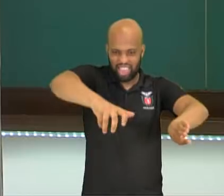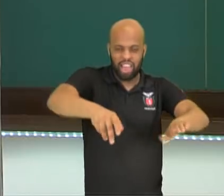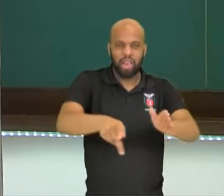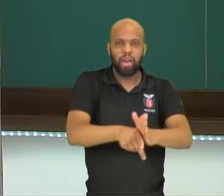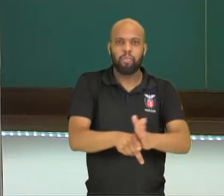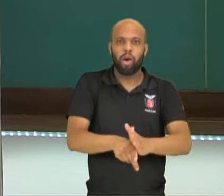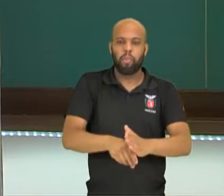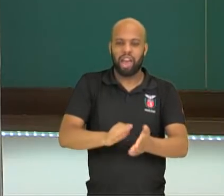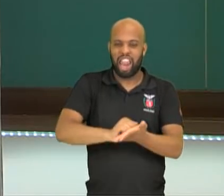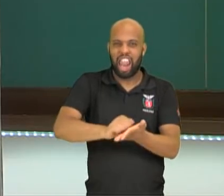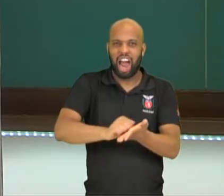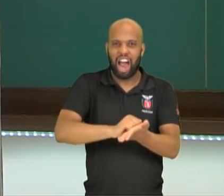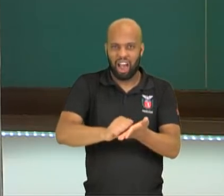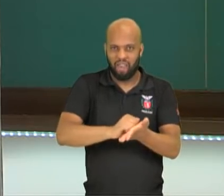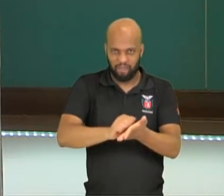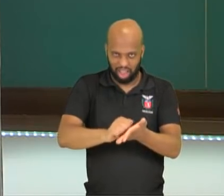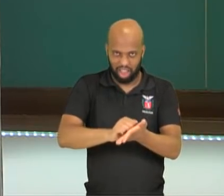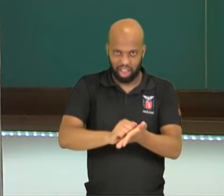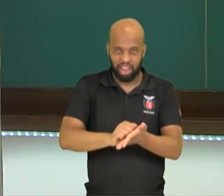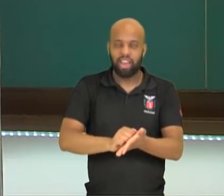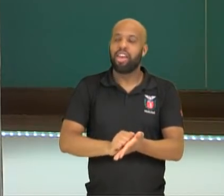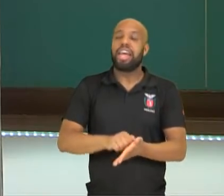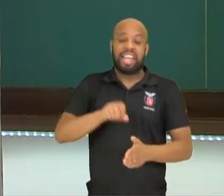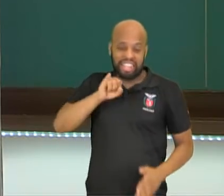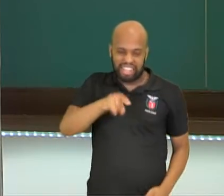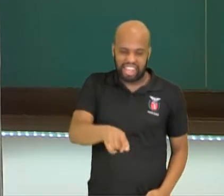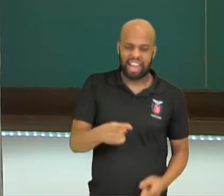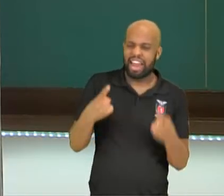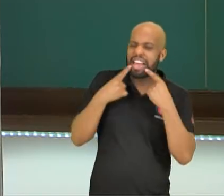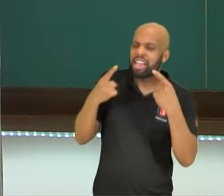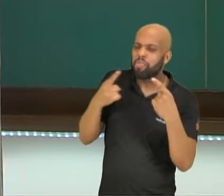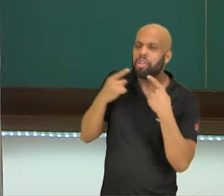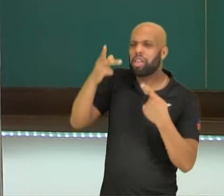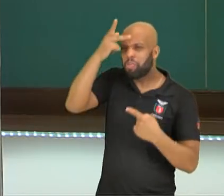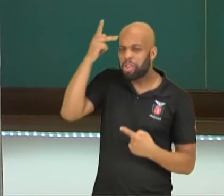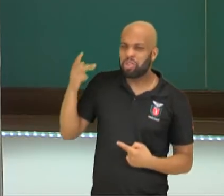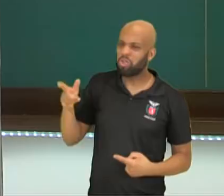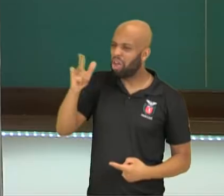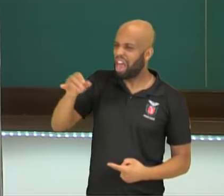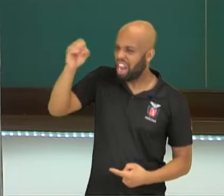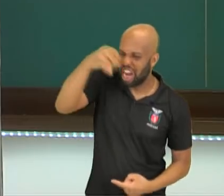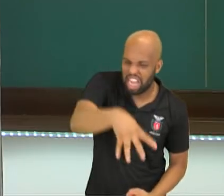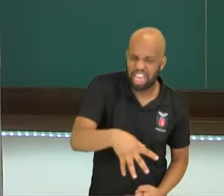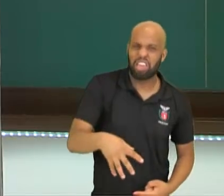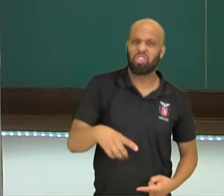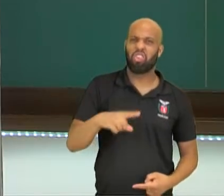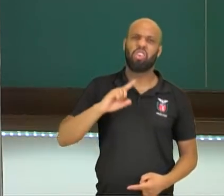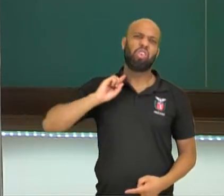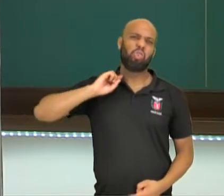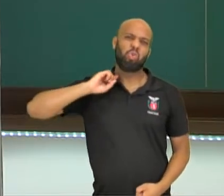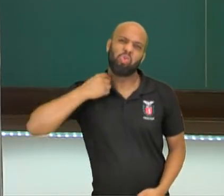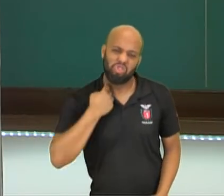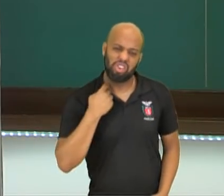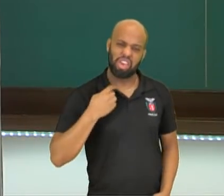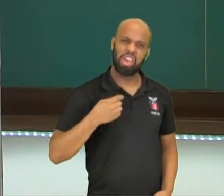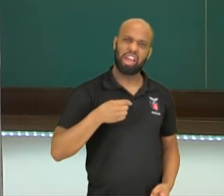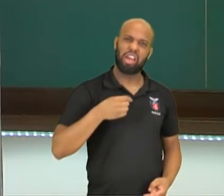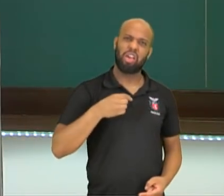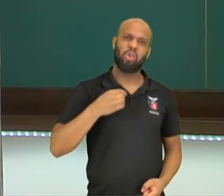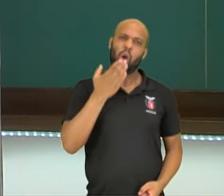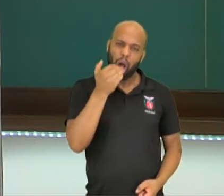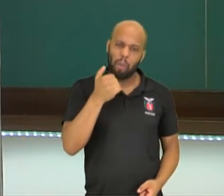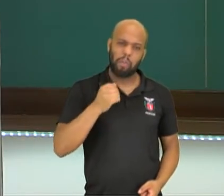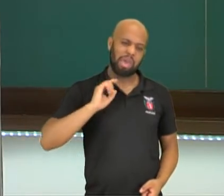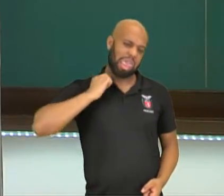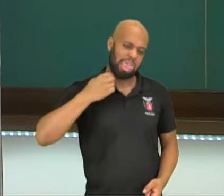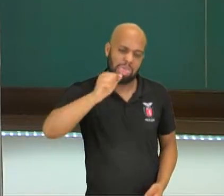jogam comida no ralo. A pia reclamando que jogam lixo dentro dela. Pode ser um eu